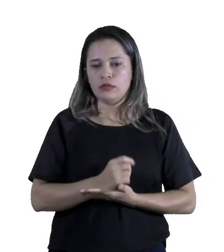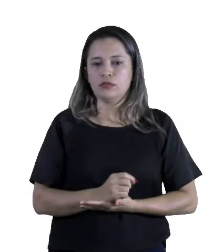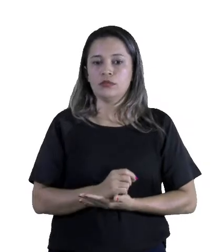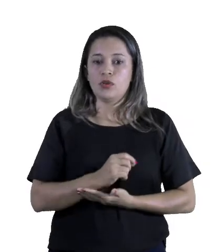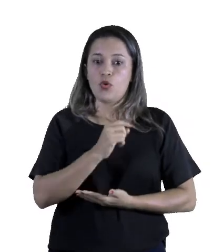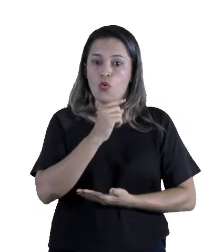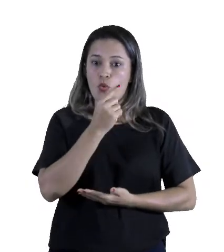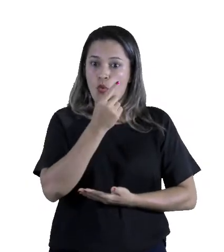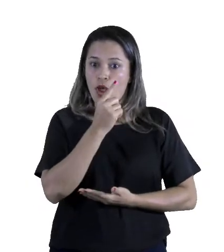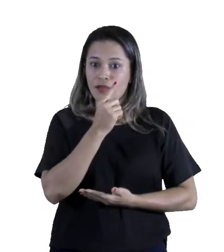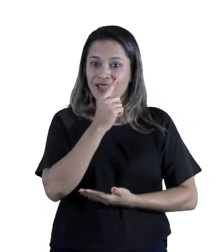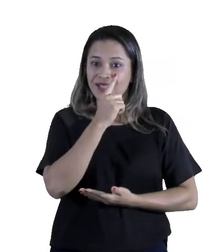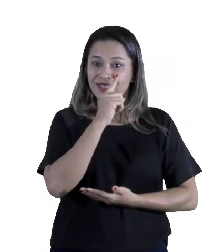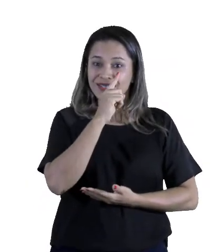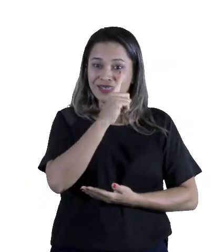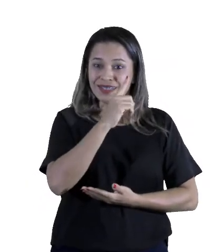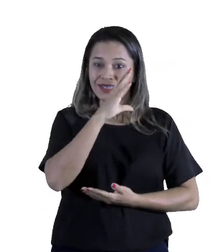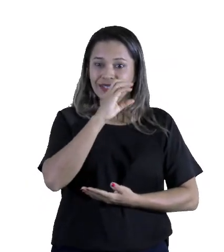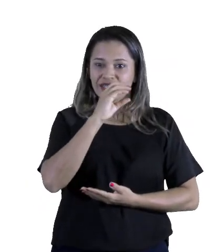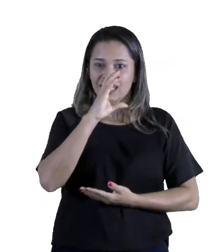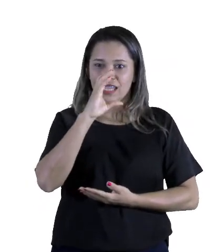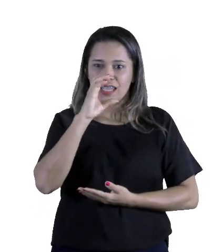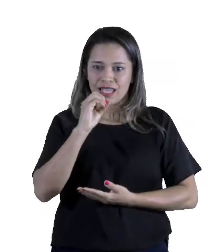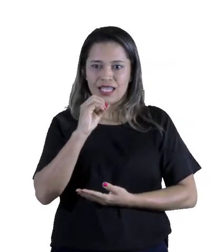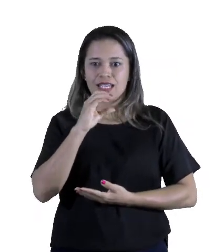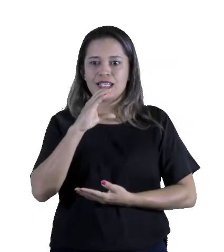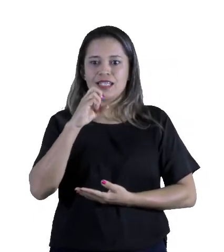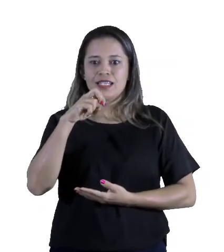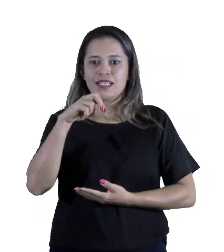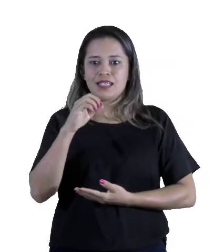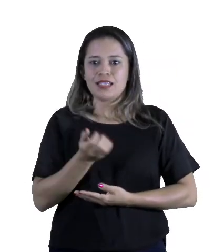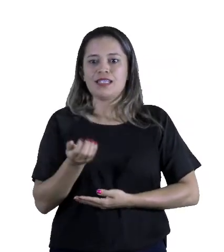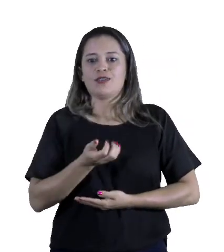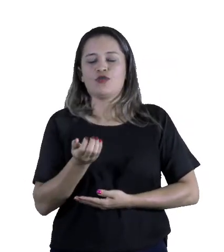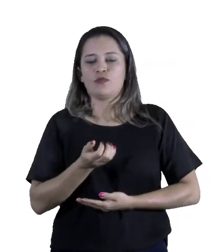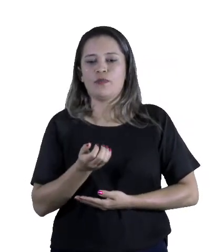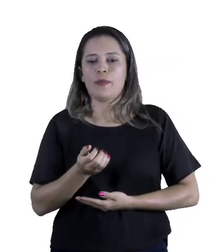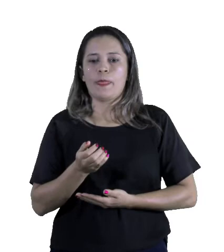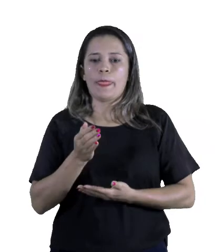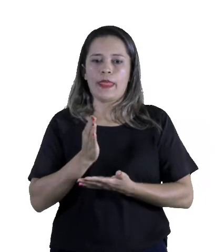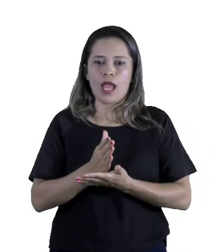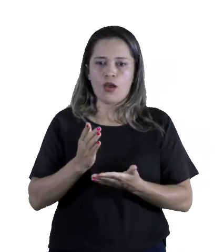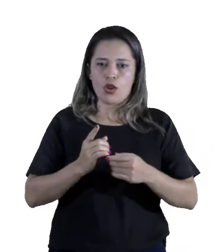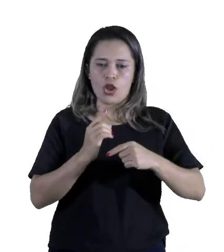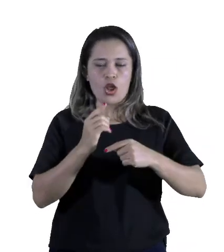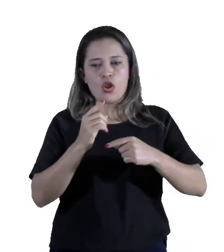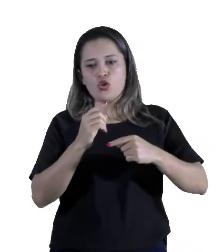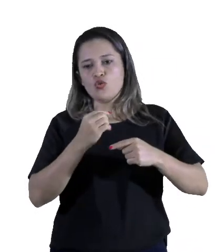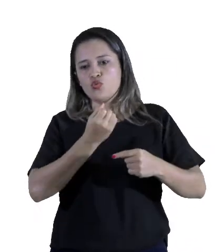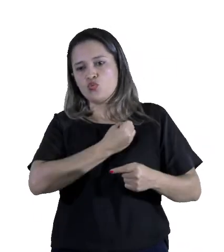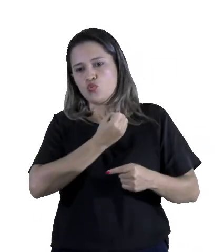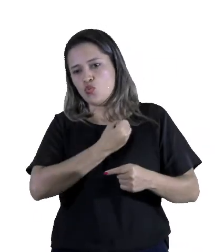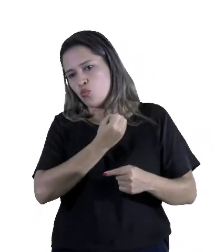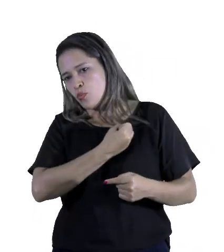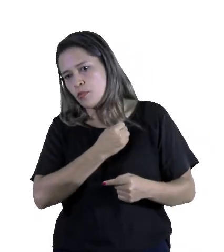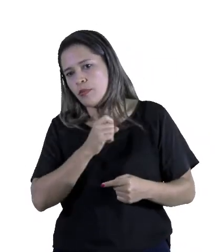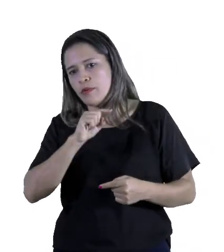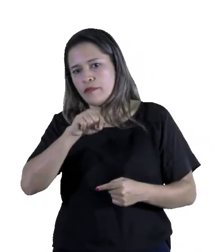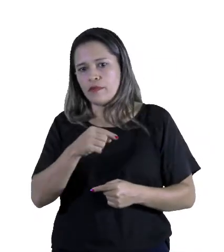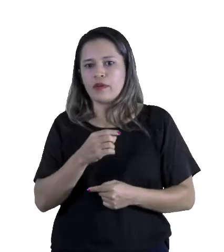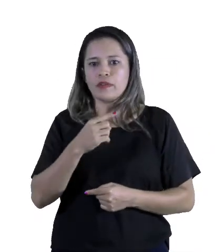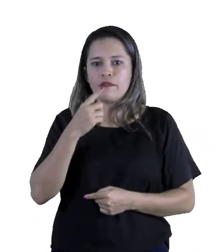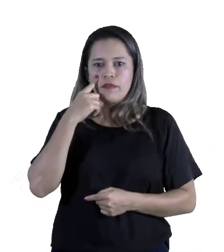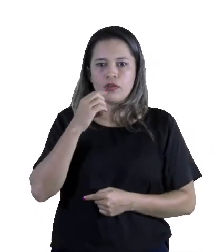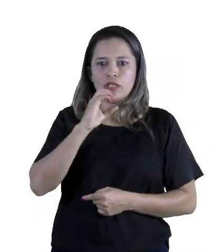100 centavos, por isso 1 centésimo. Transformando em número decimal, você está vendo aí do lado, fica